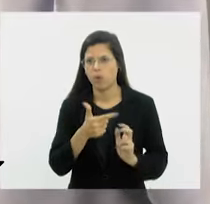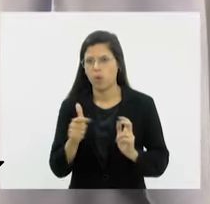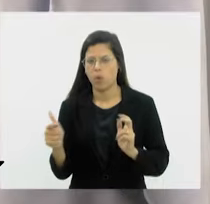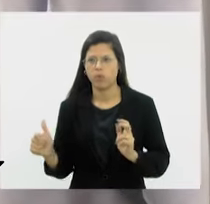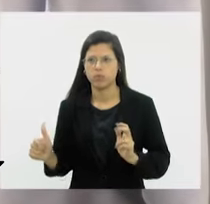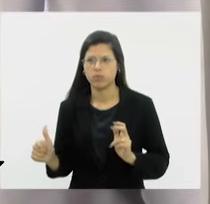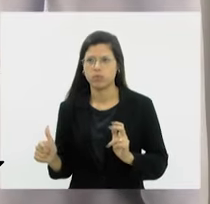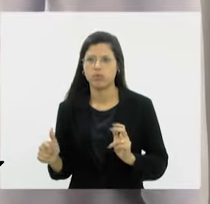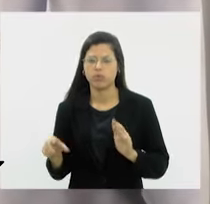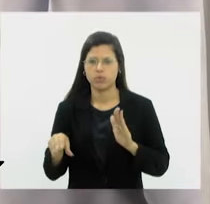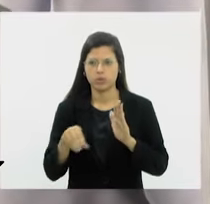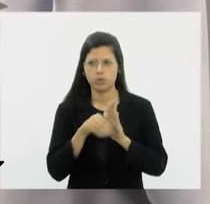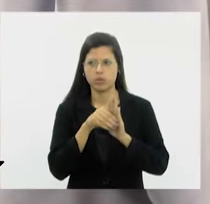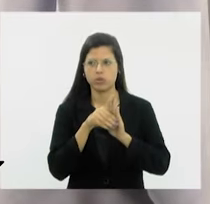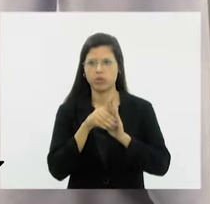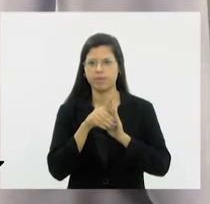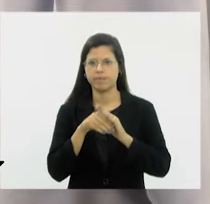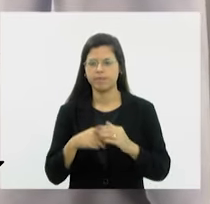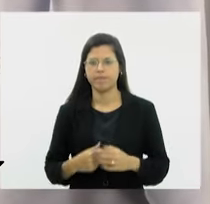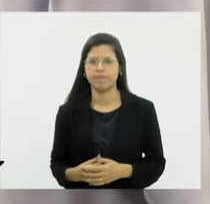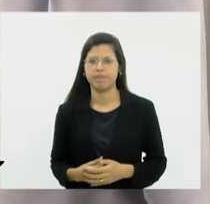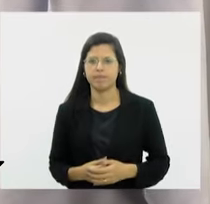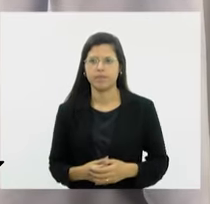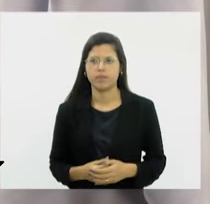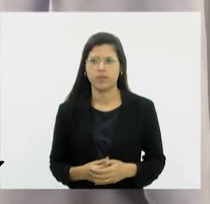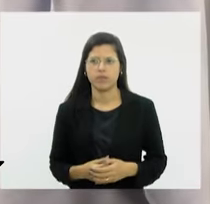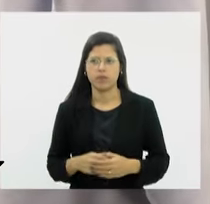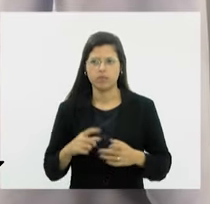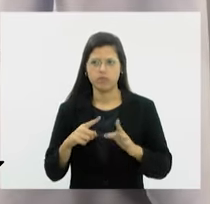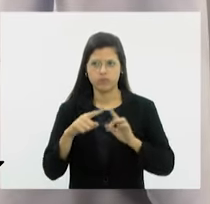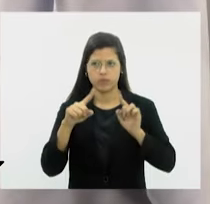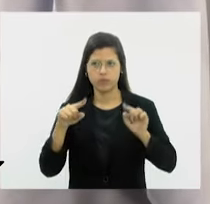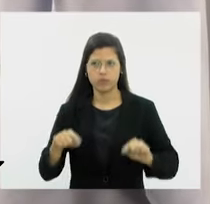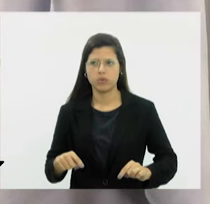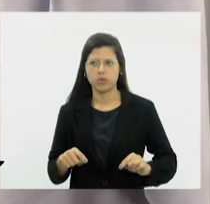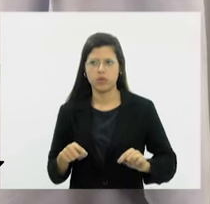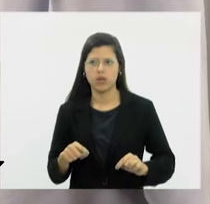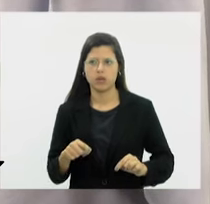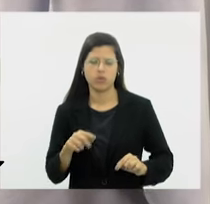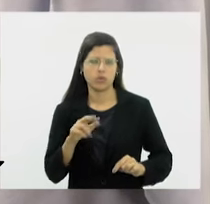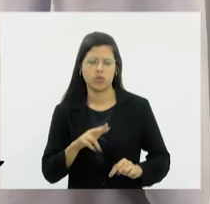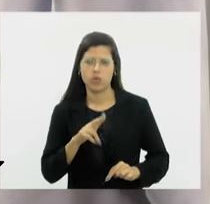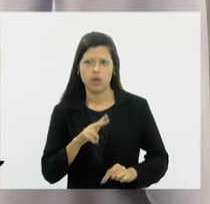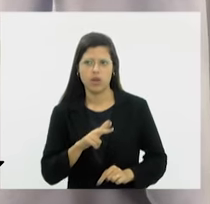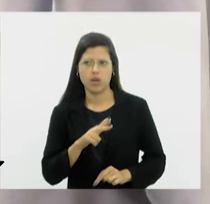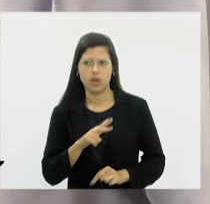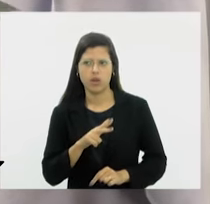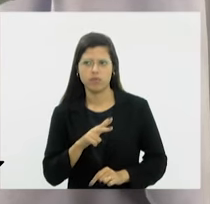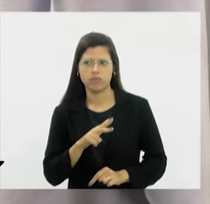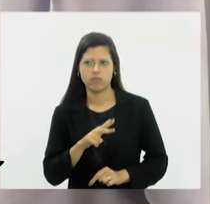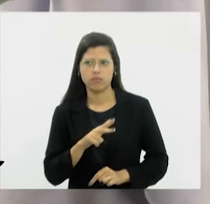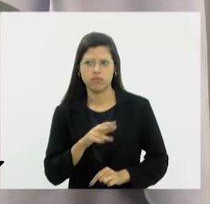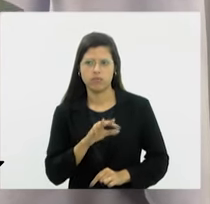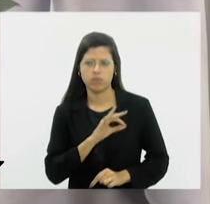emenda, inclusive, de outros servidores, que não servidores policiais, que tenham